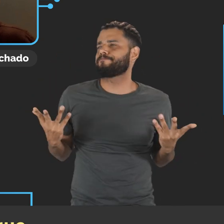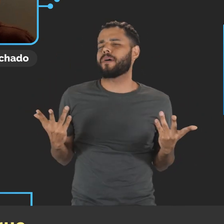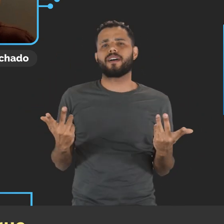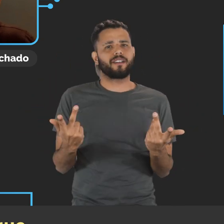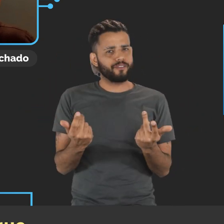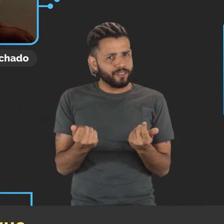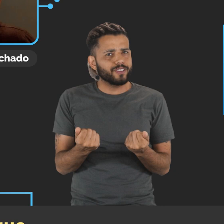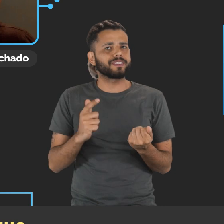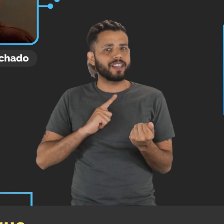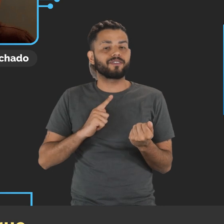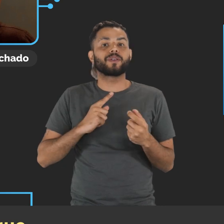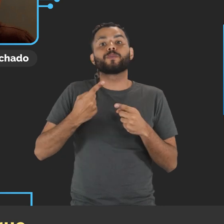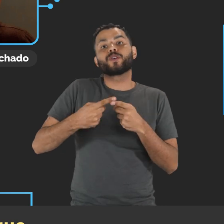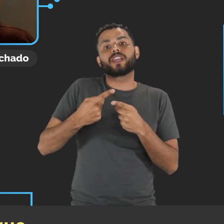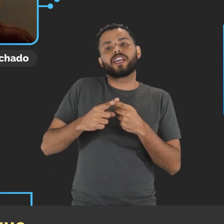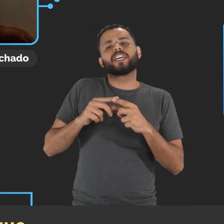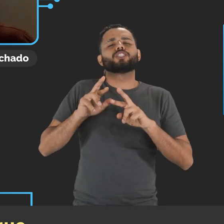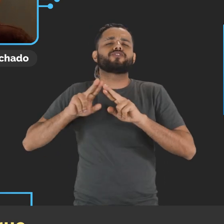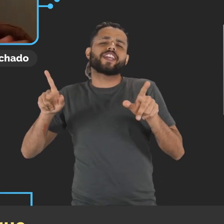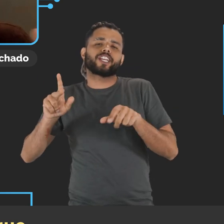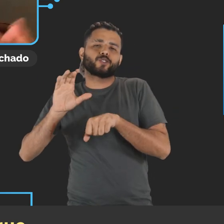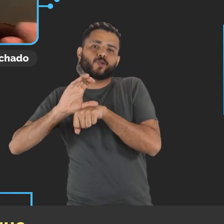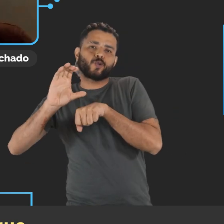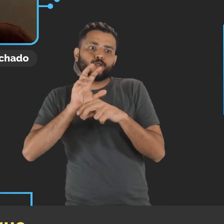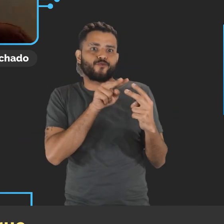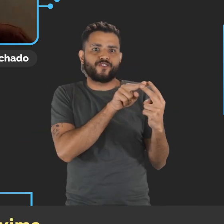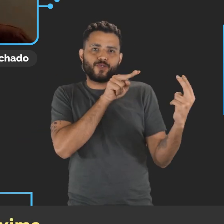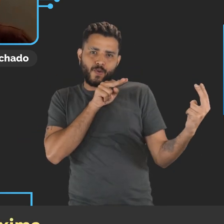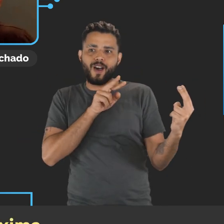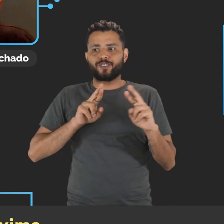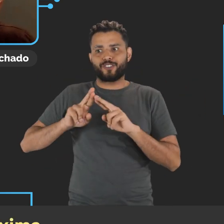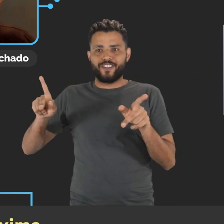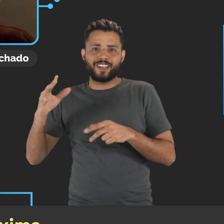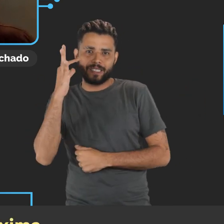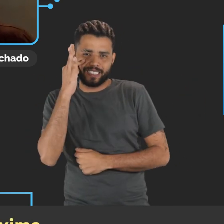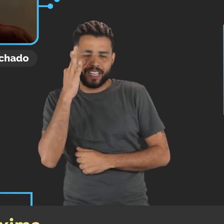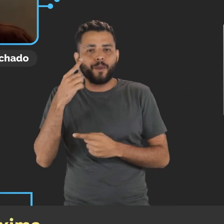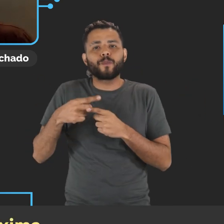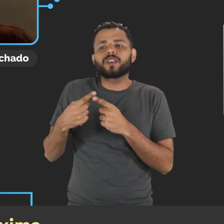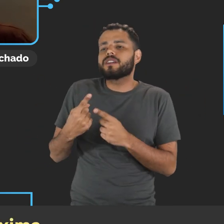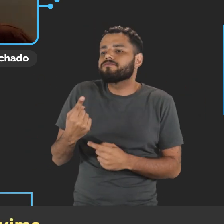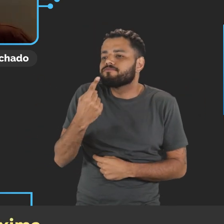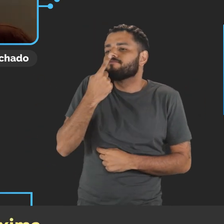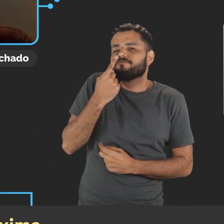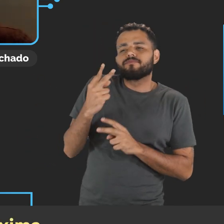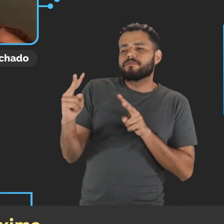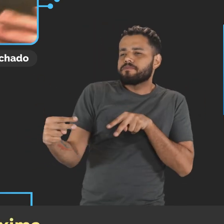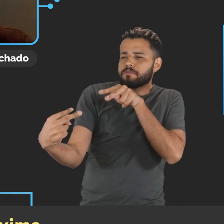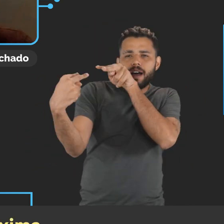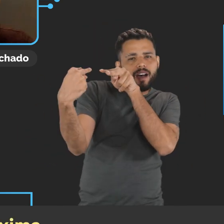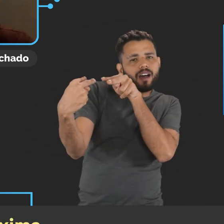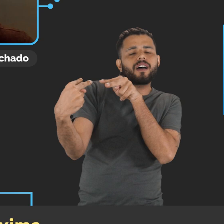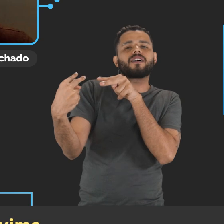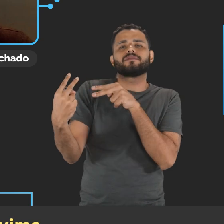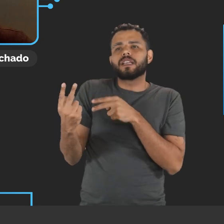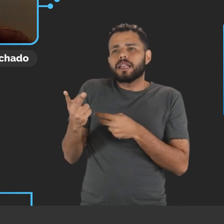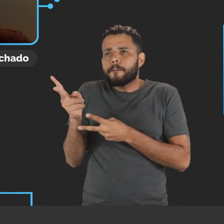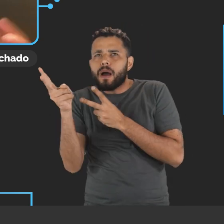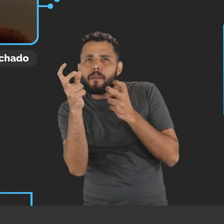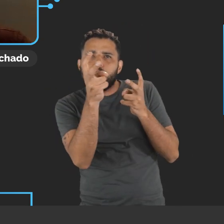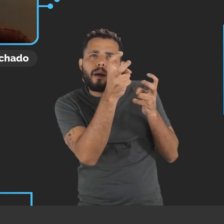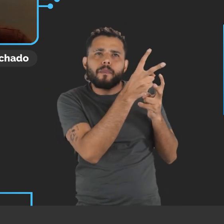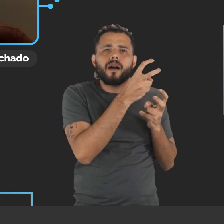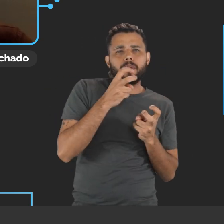experiência sensacional, porque é completamente diferente da online, obviamente, né? Tem a questão de estar próximo, a proximidade, o olhar,